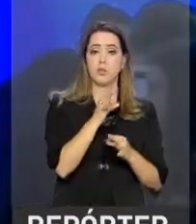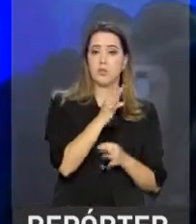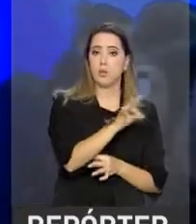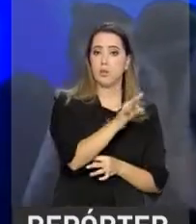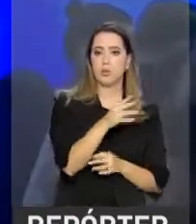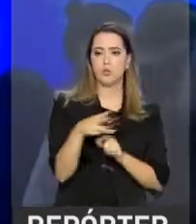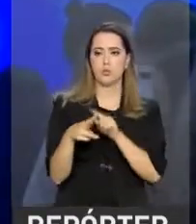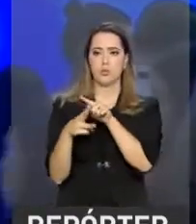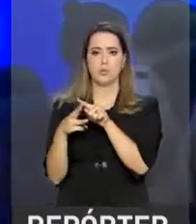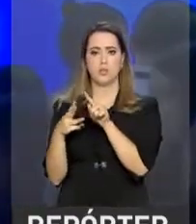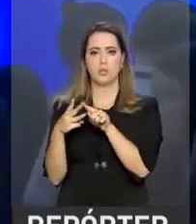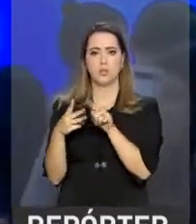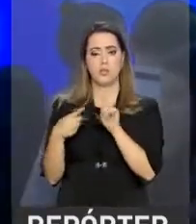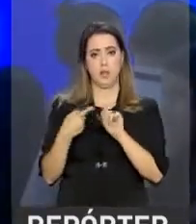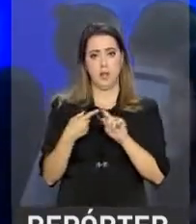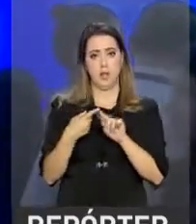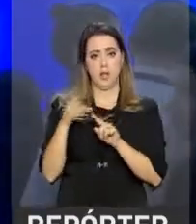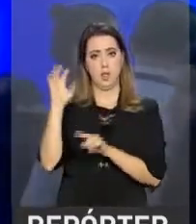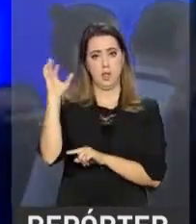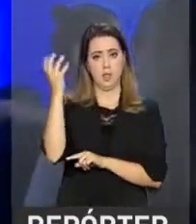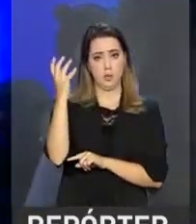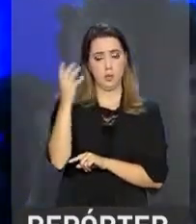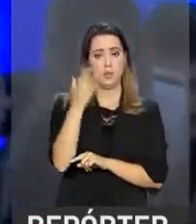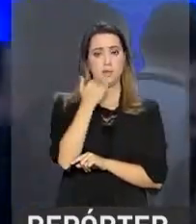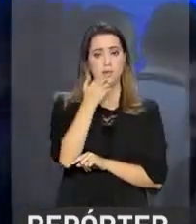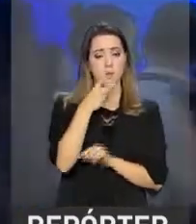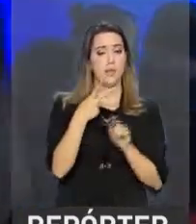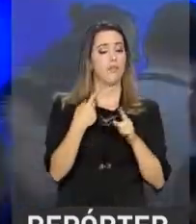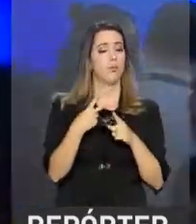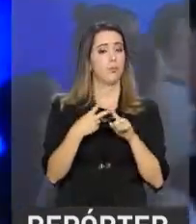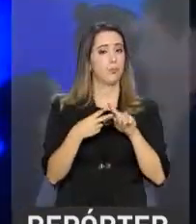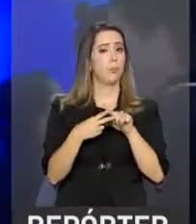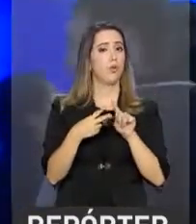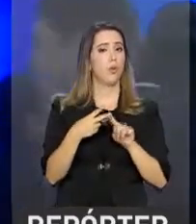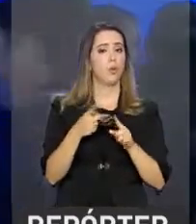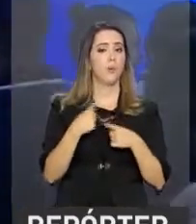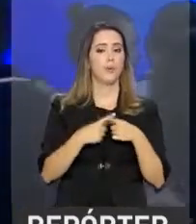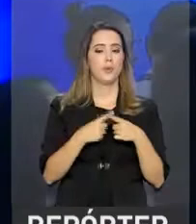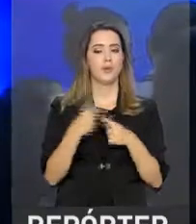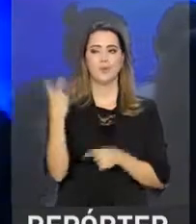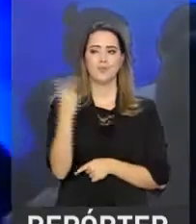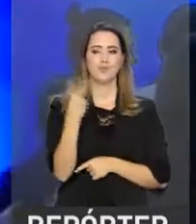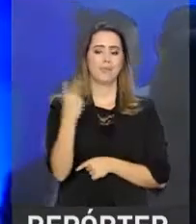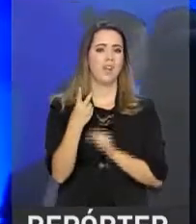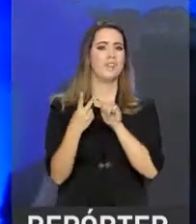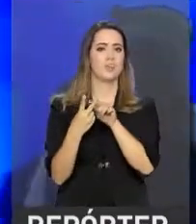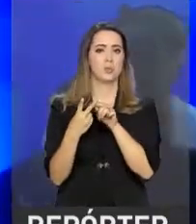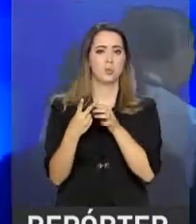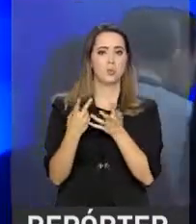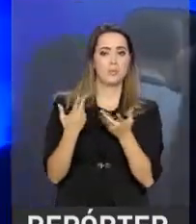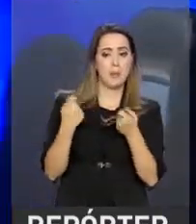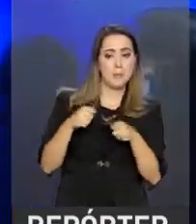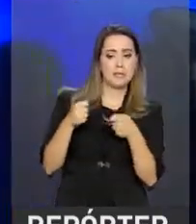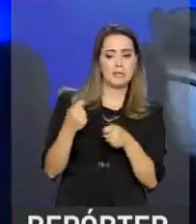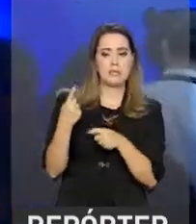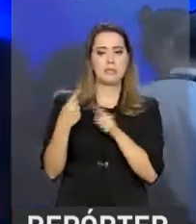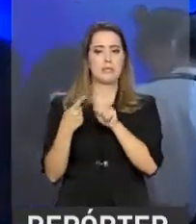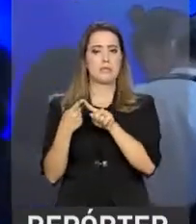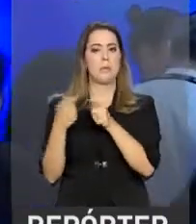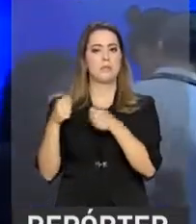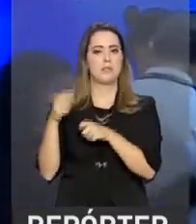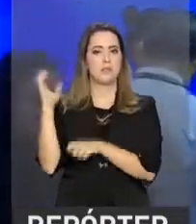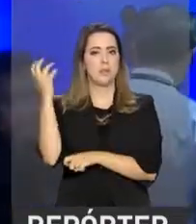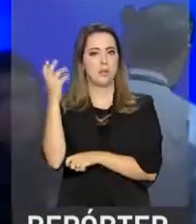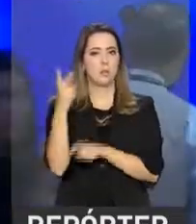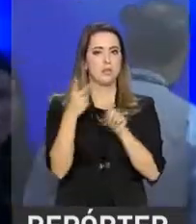tecnologia. Natureza e alimento, por quê? Porque essas são duas coisas interdependentes. Nós precisamos da